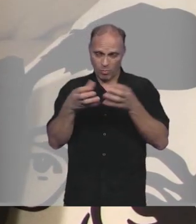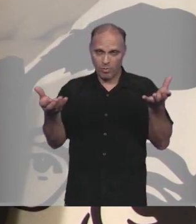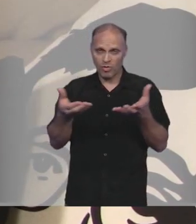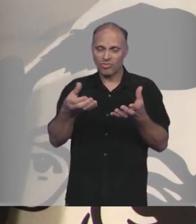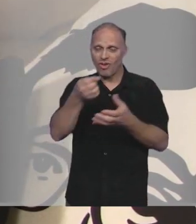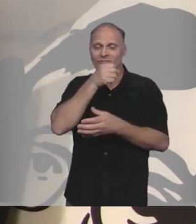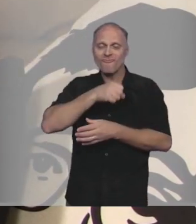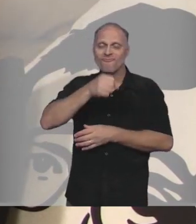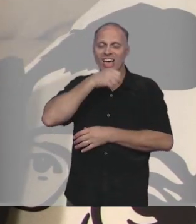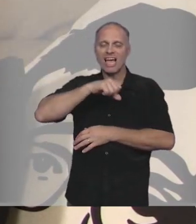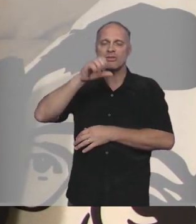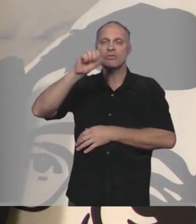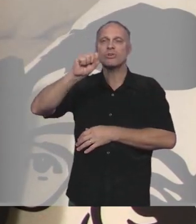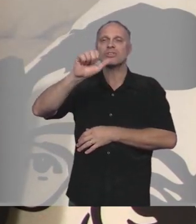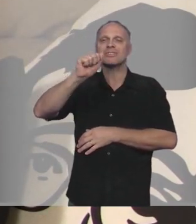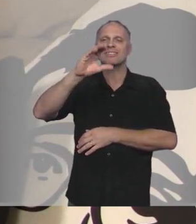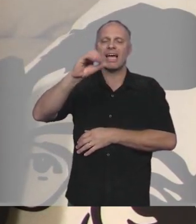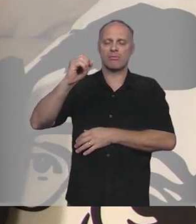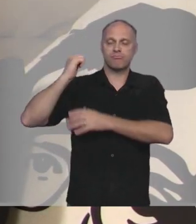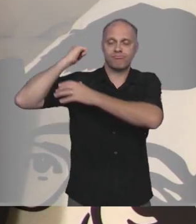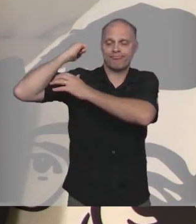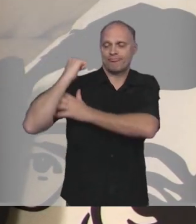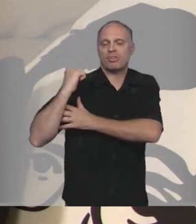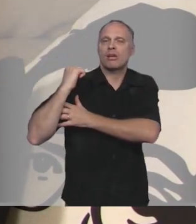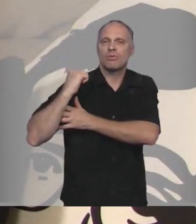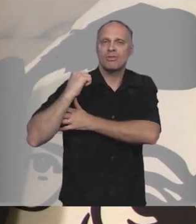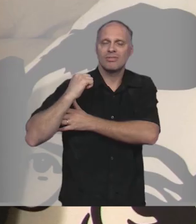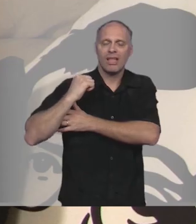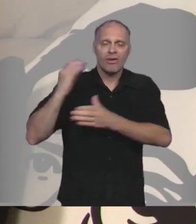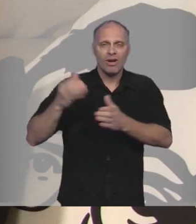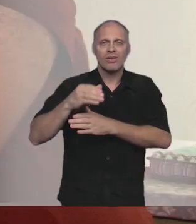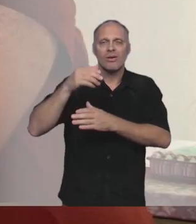né? Que o Velho do Saco está